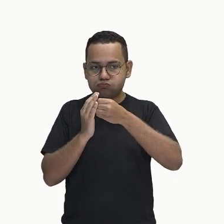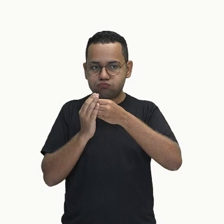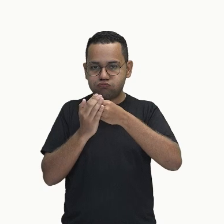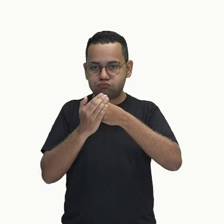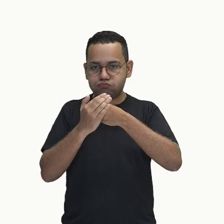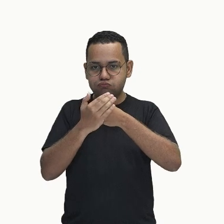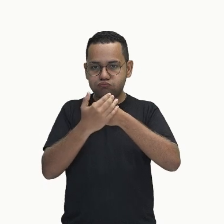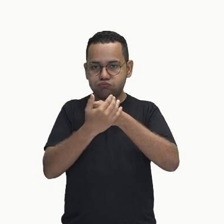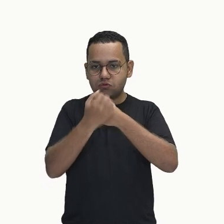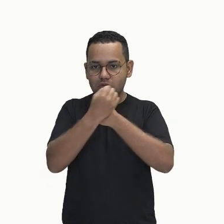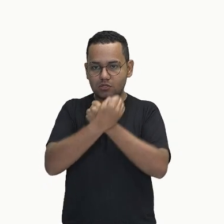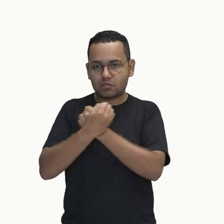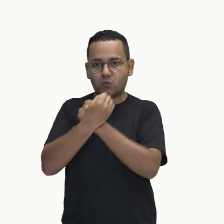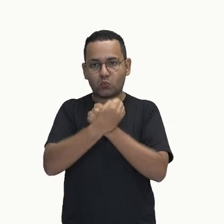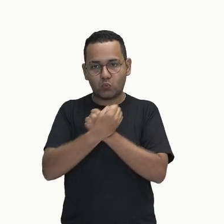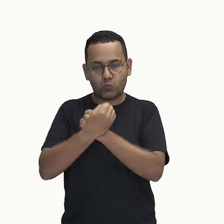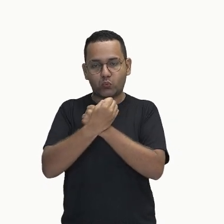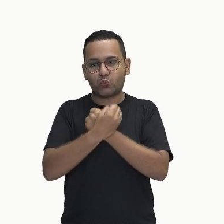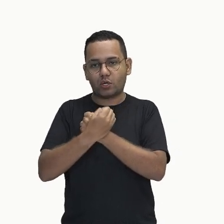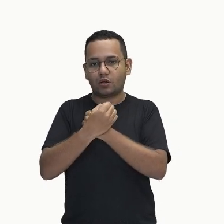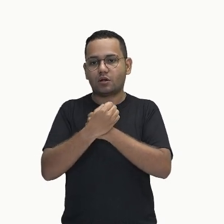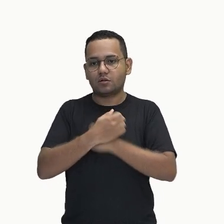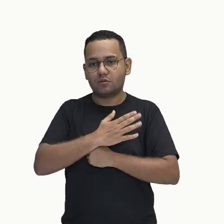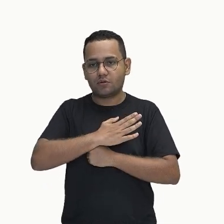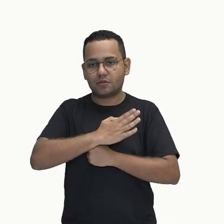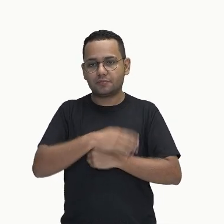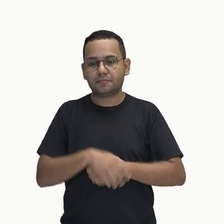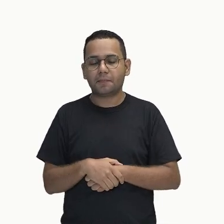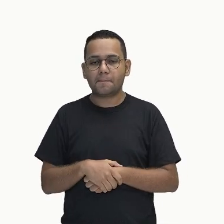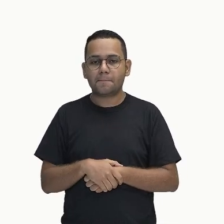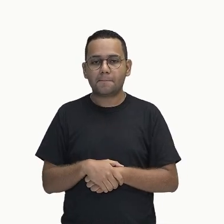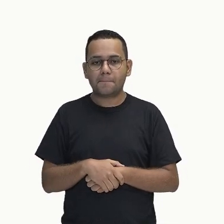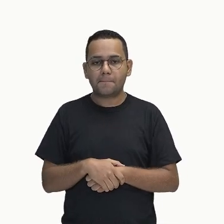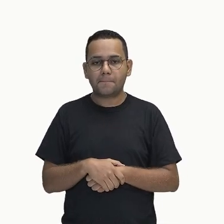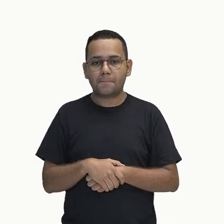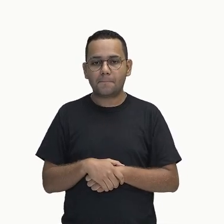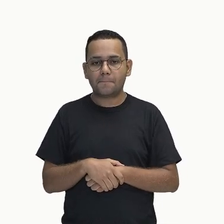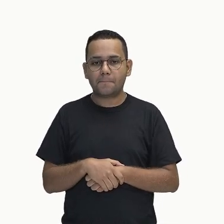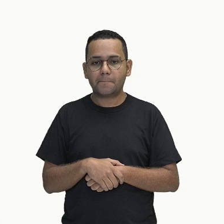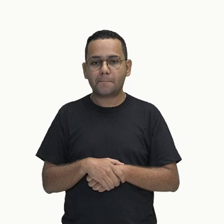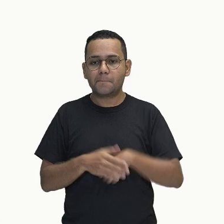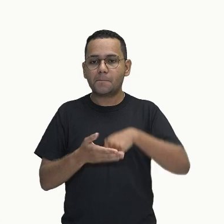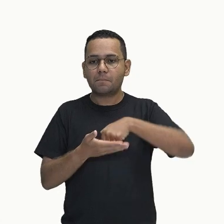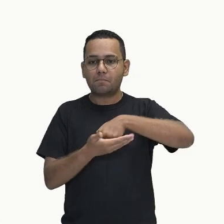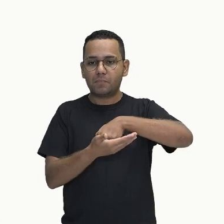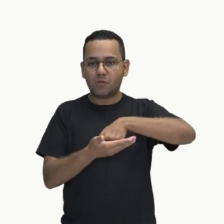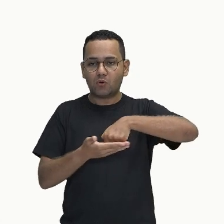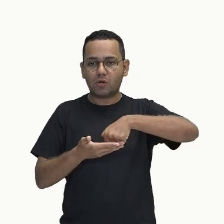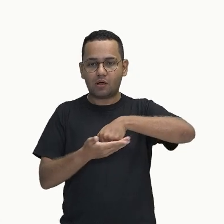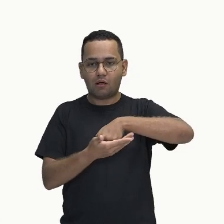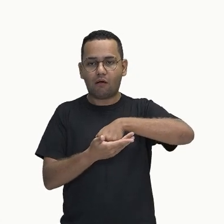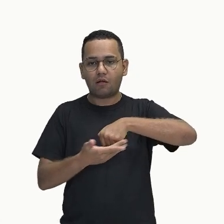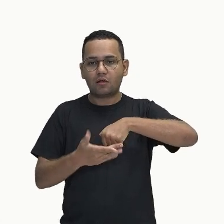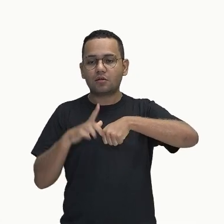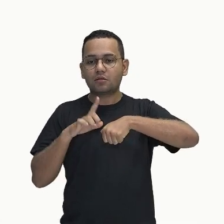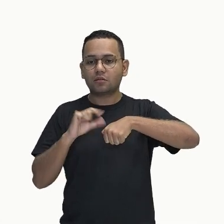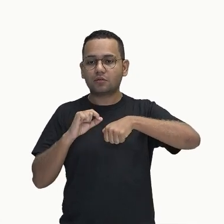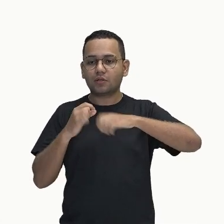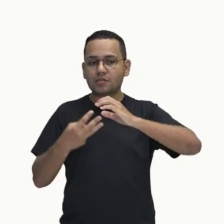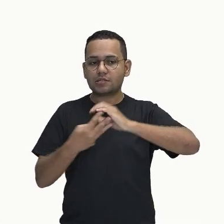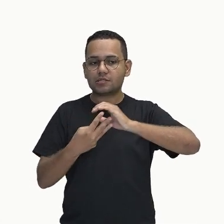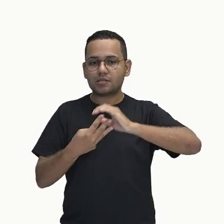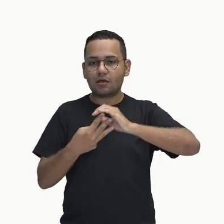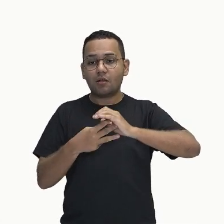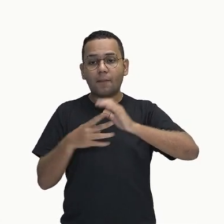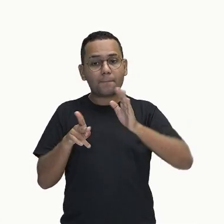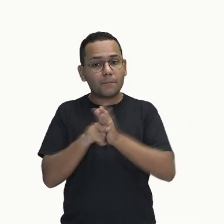uma membrana que envolve o coração, certo? E no miocárdio, que são as células especializadas,